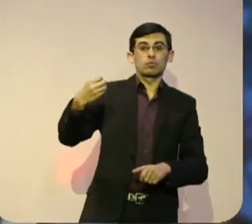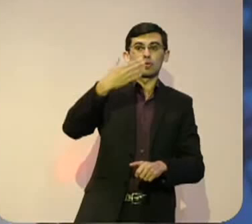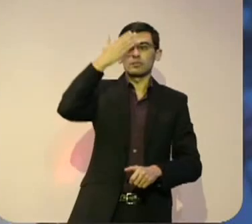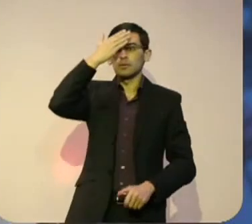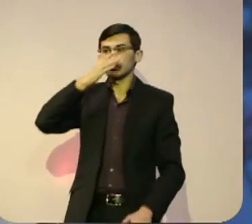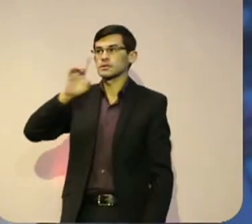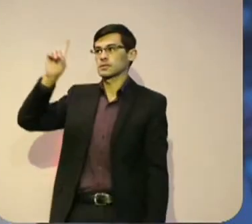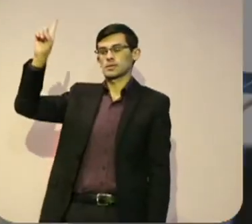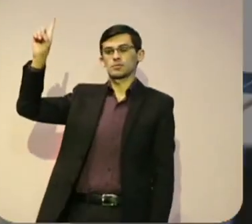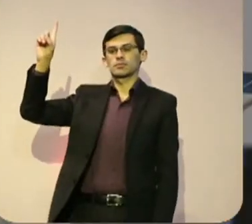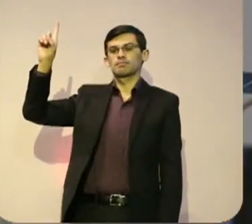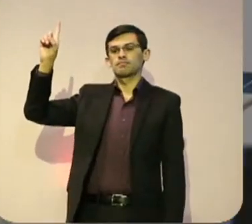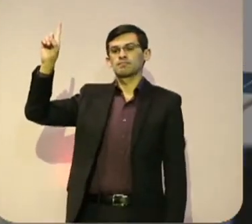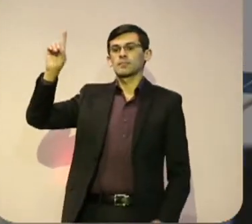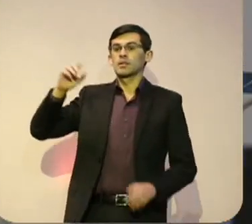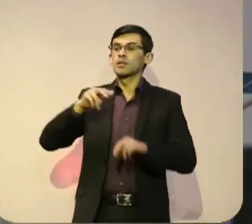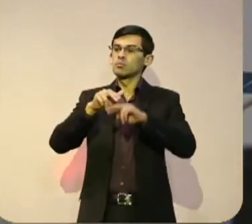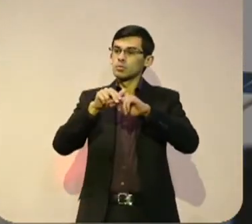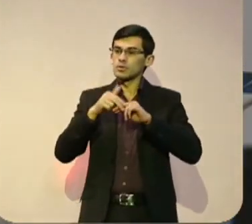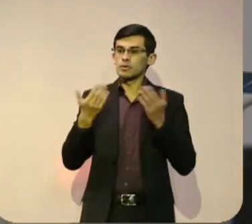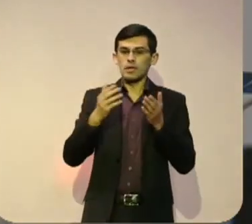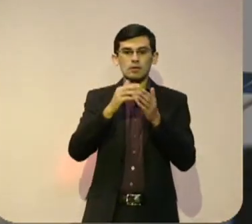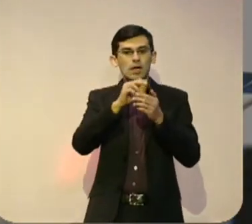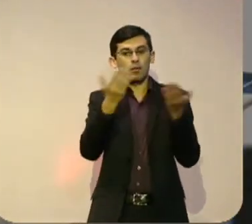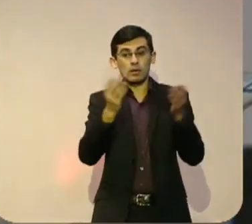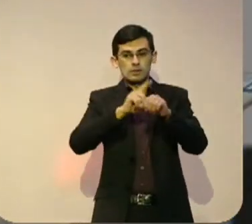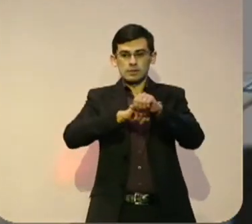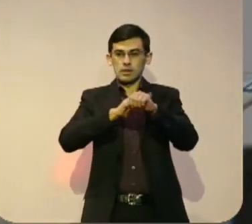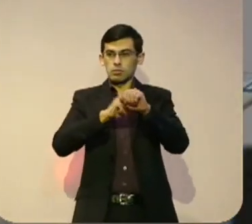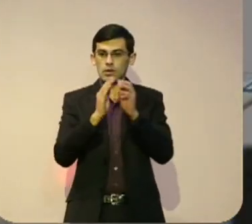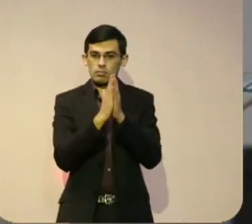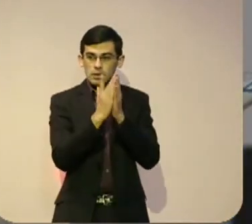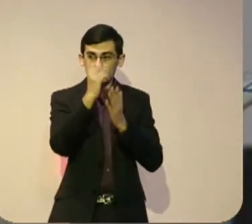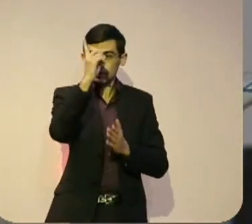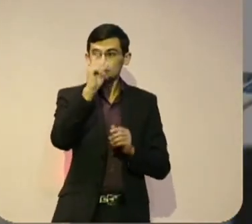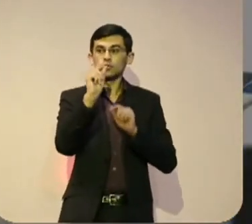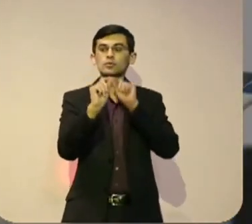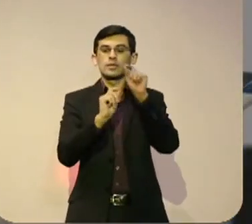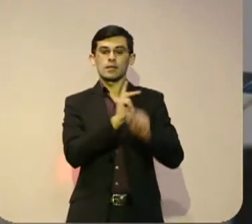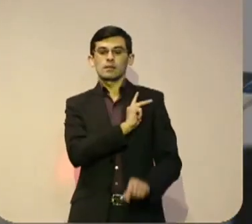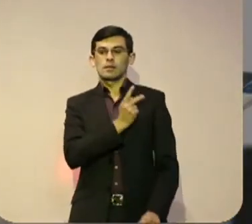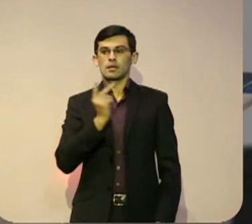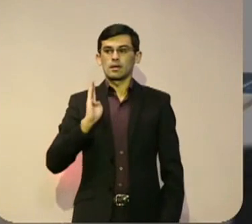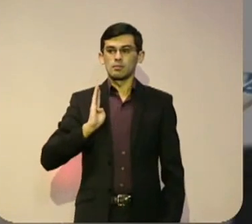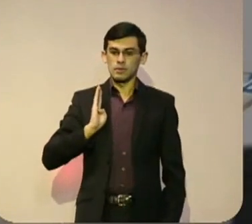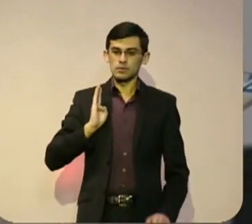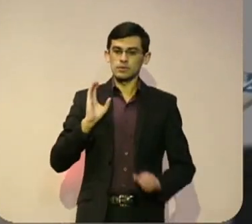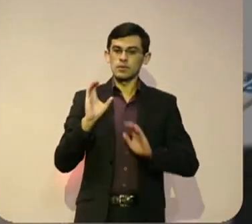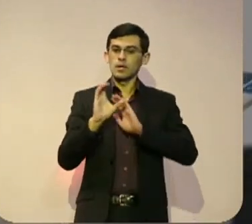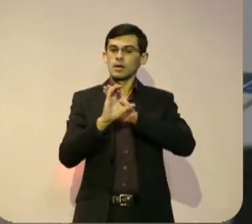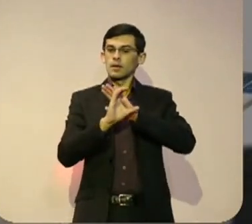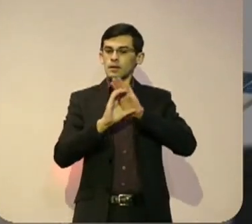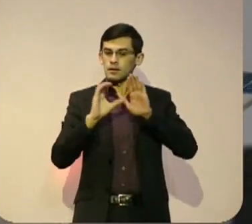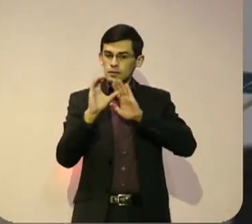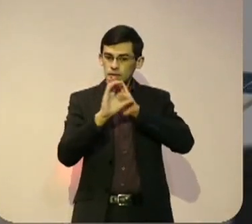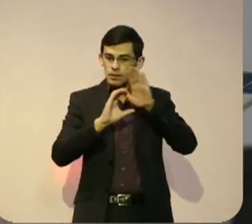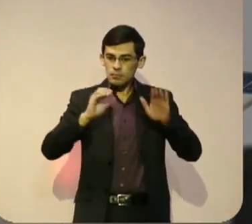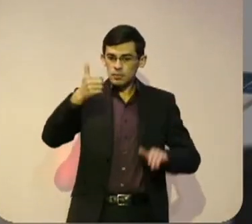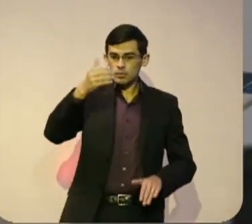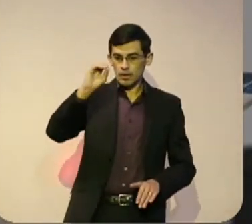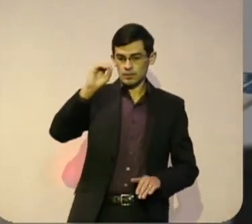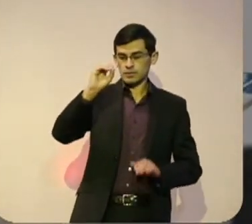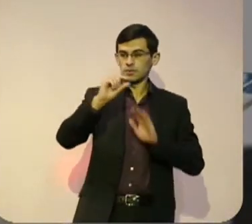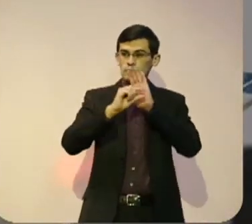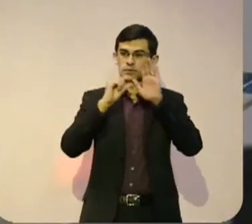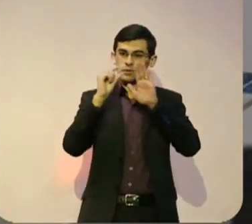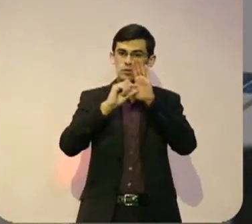na presença de Deus. E por isso eu queria convidar você a abrir a sua Bíblia no livro de Hebreus, na carta aos Hebreus,